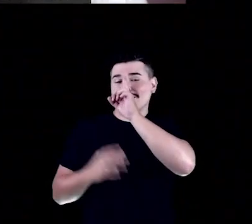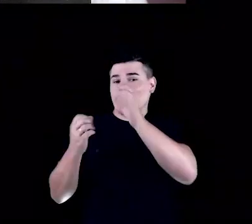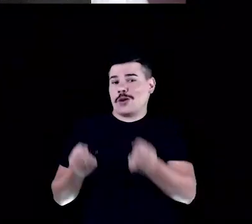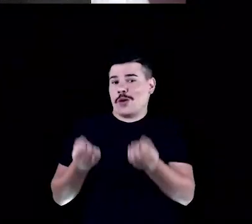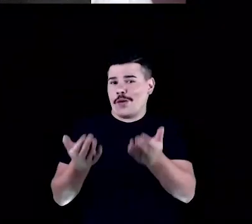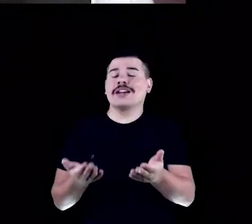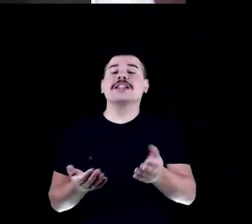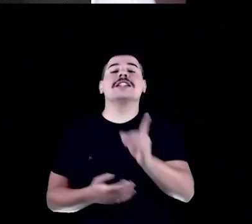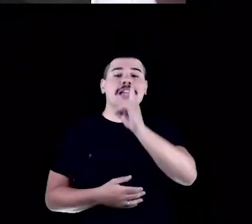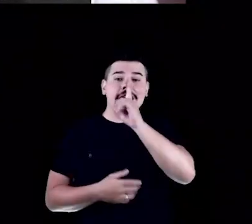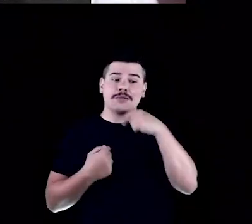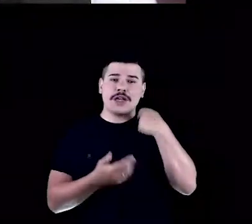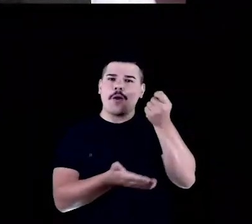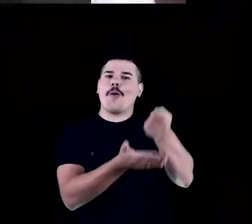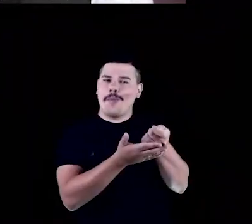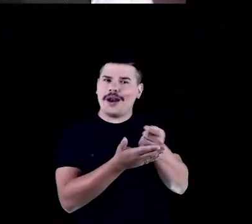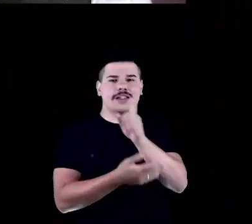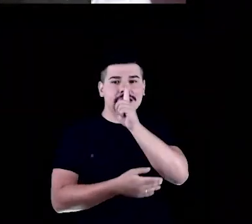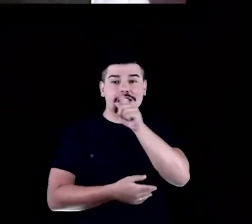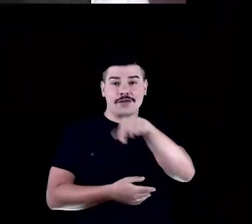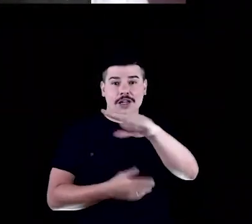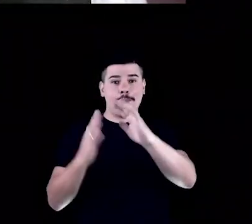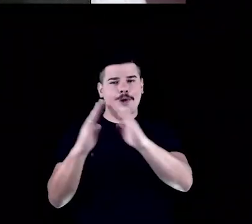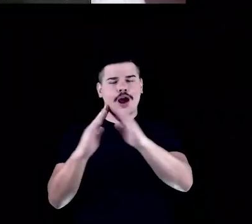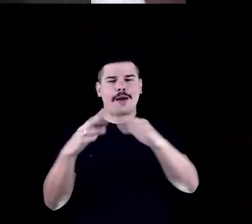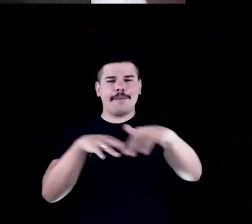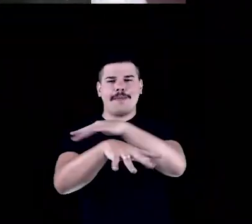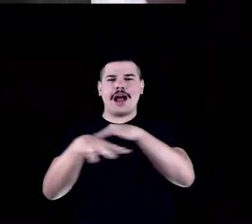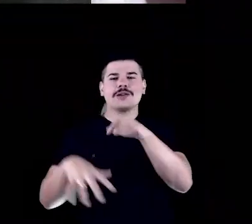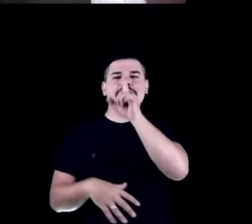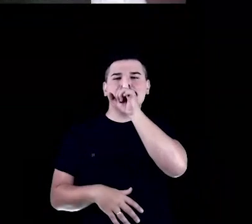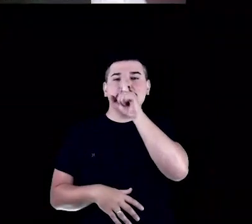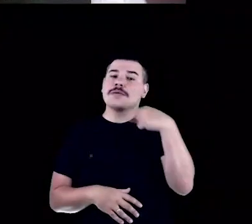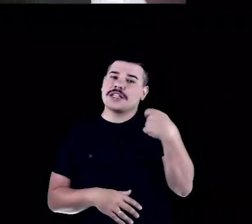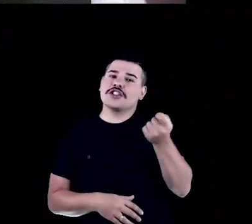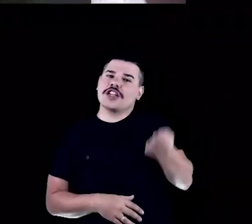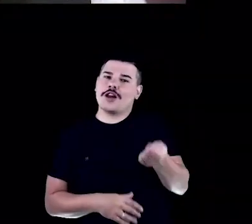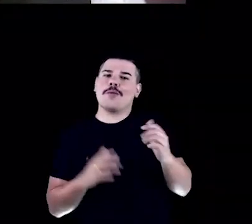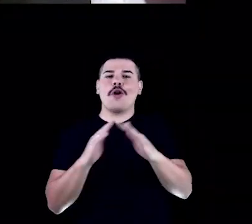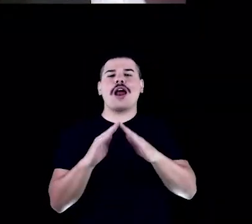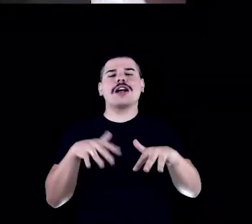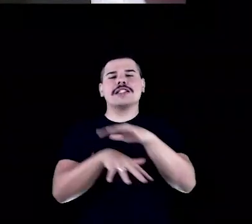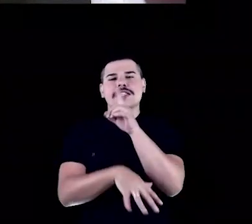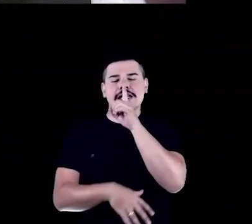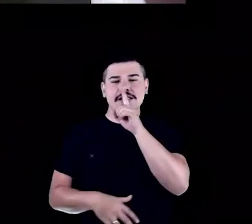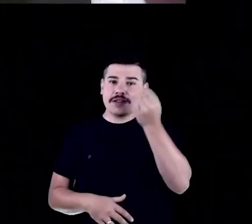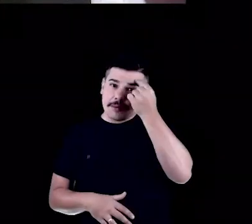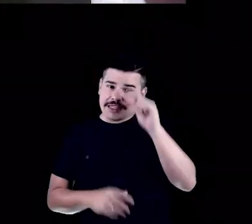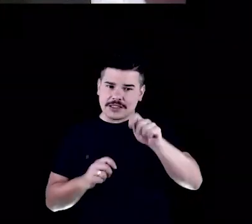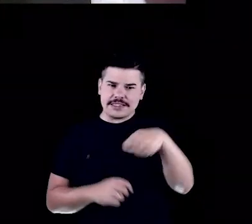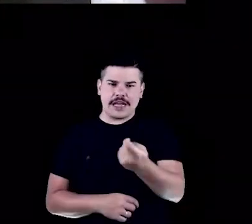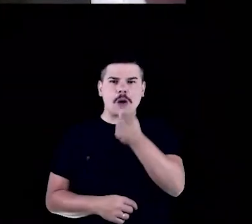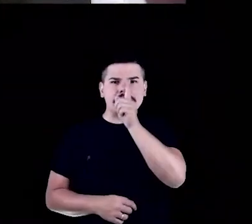Silêncio. Então, o silêncio, você tem que ter dinheiro para comprá-los. Para você morar num bairro silencioso, você tem que ter um dinheiro. Quando a gente pensa sobre o